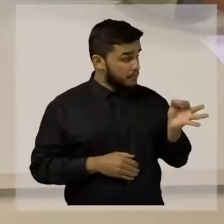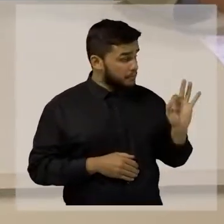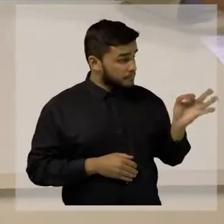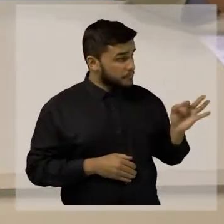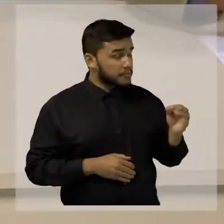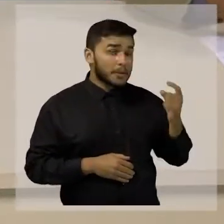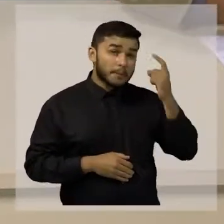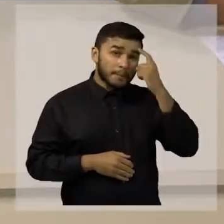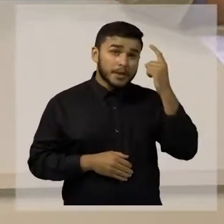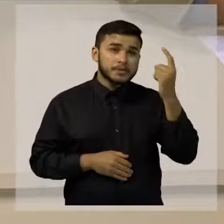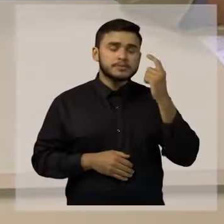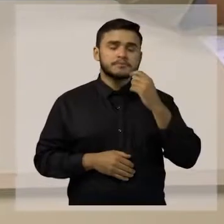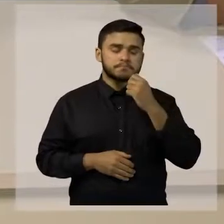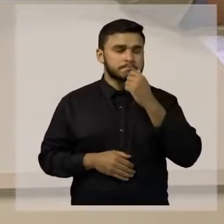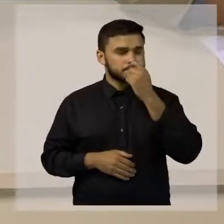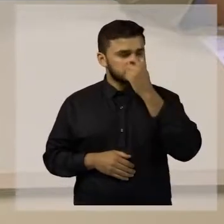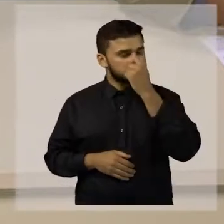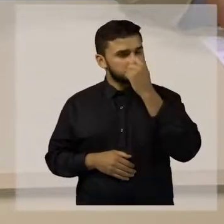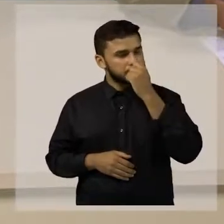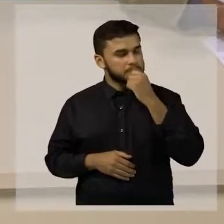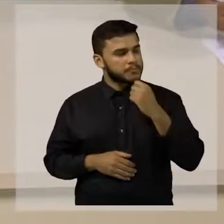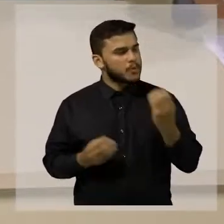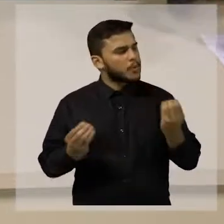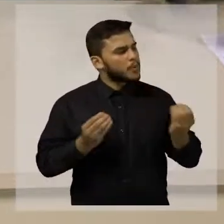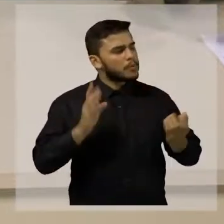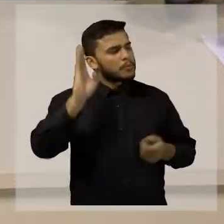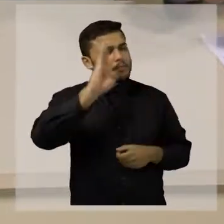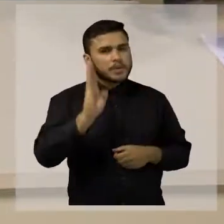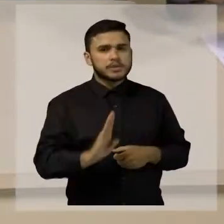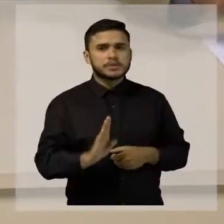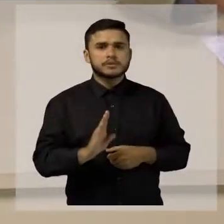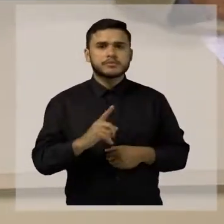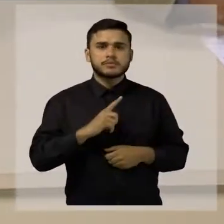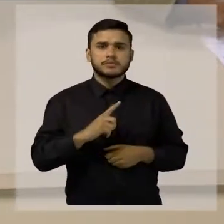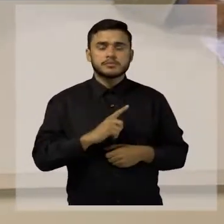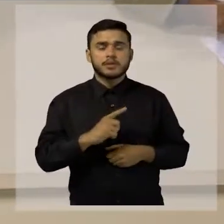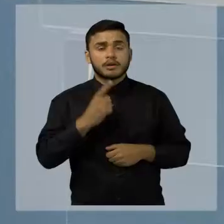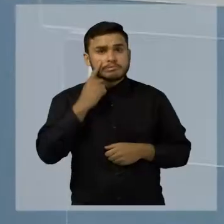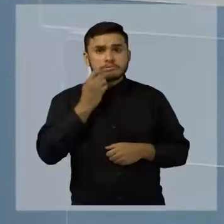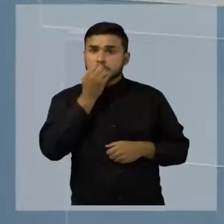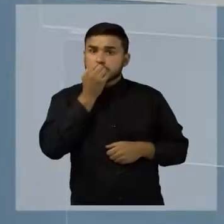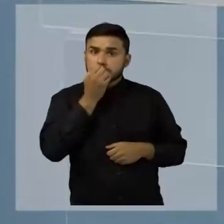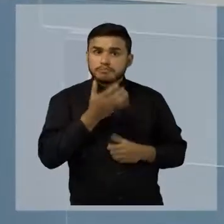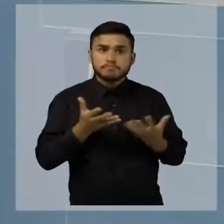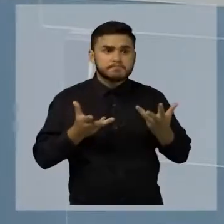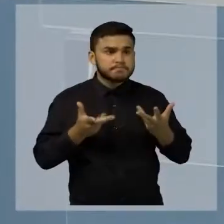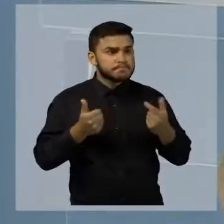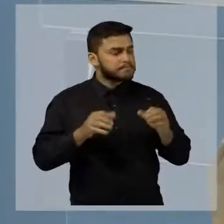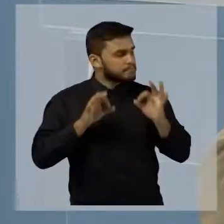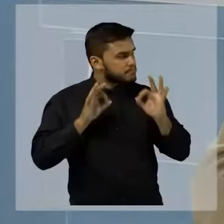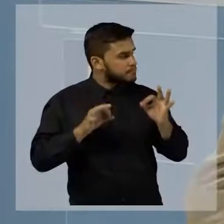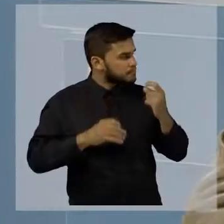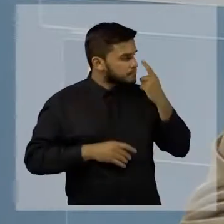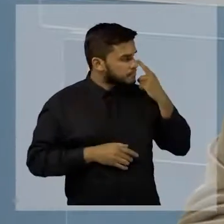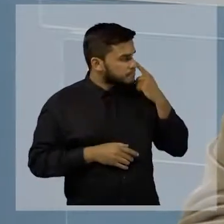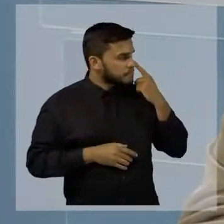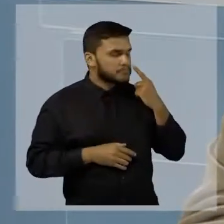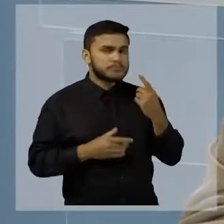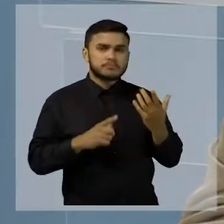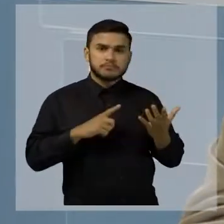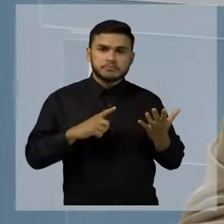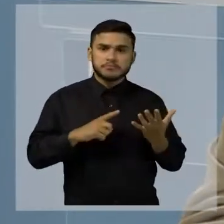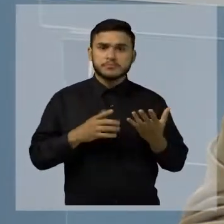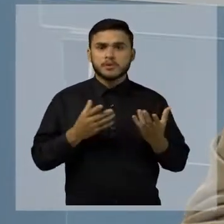Assim, até que ponto, né, o brasileiro acha bom, acha interessante ou não, a partir de